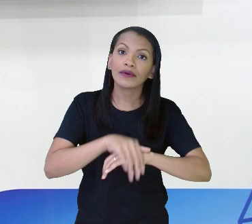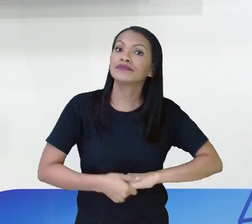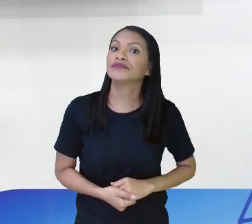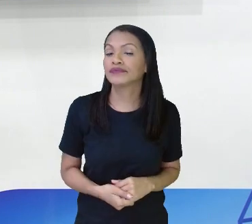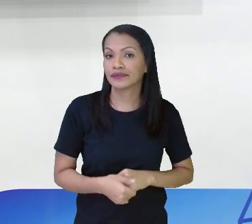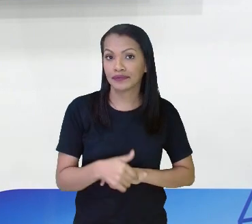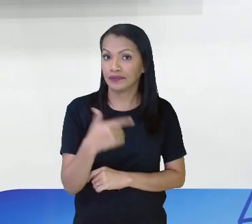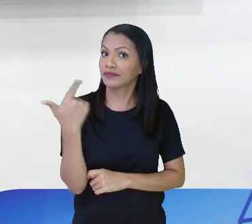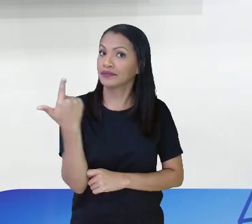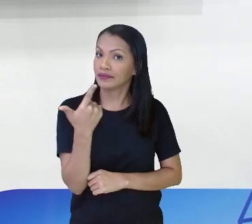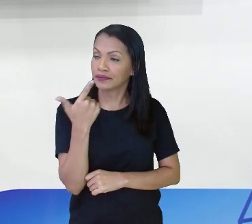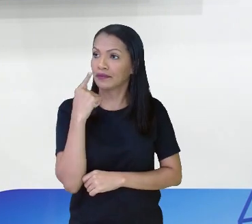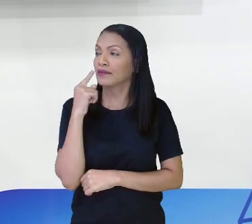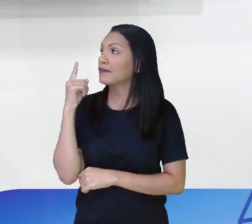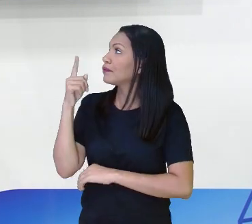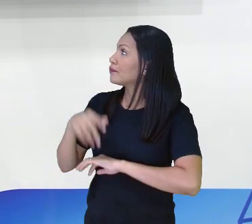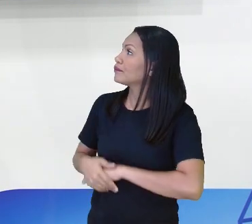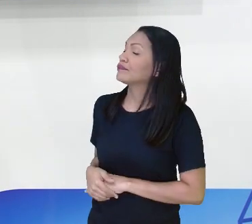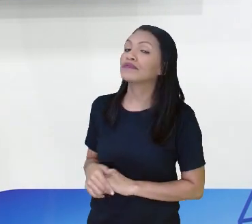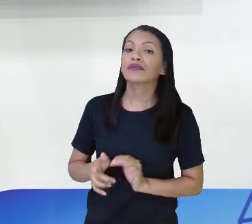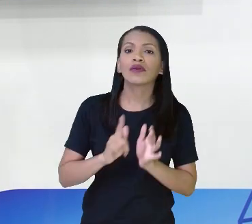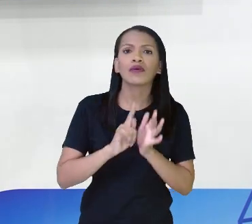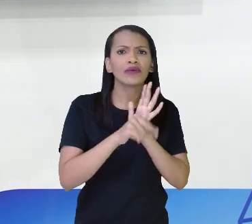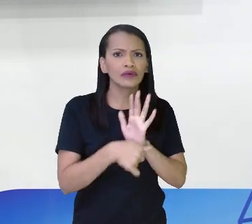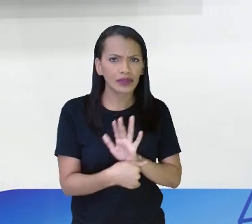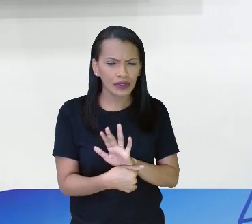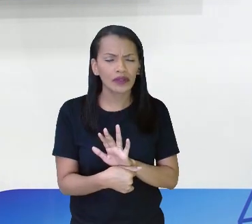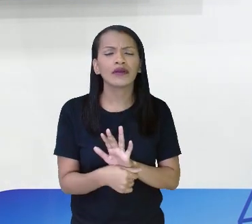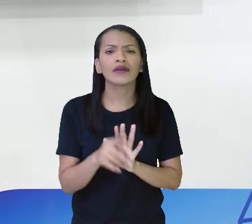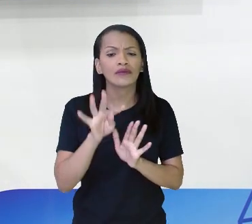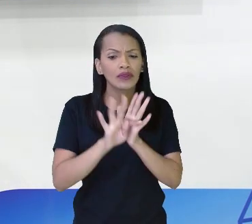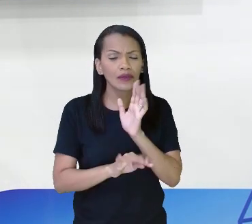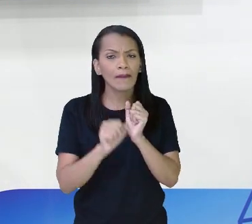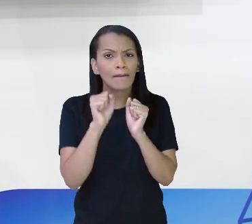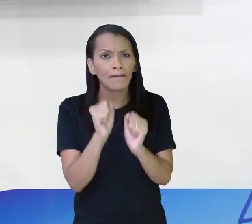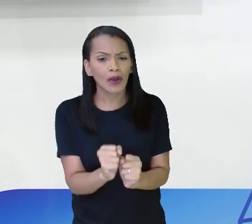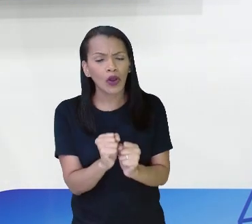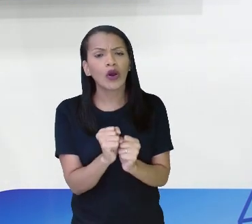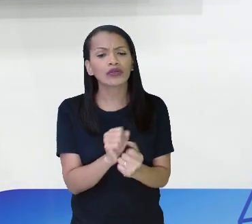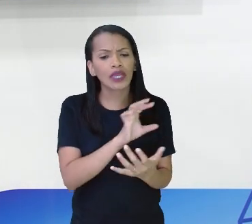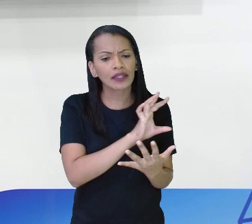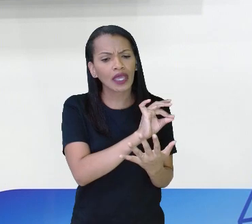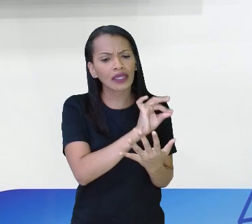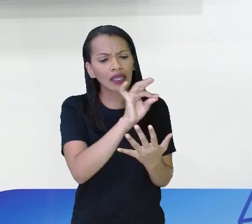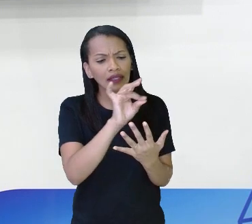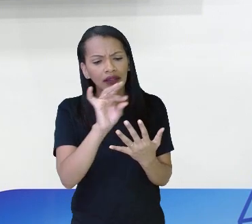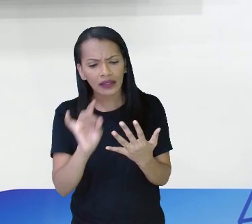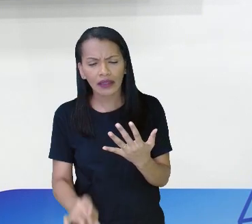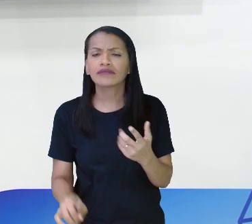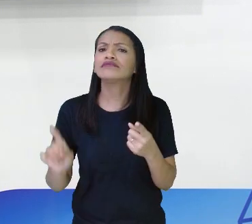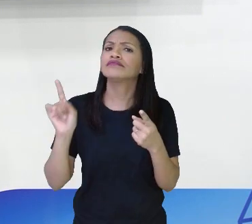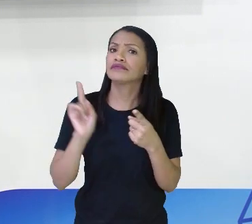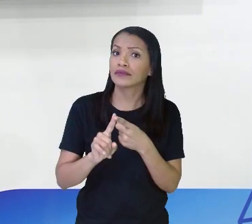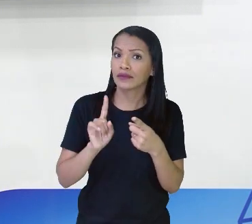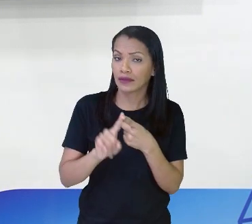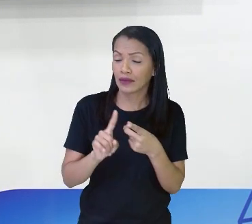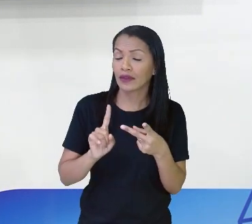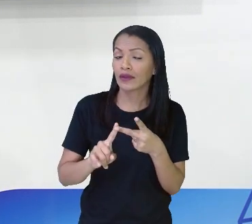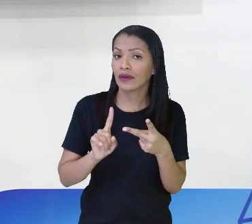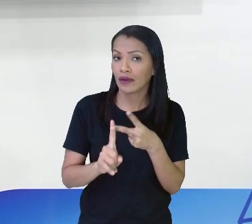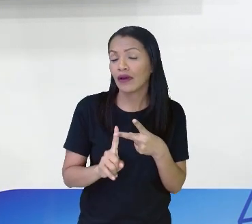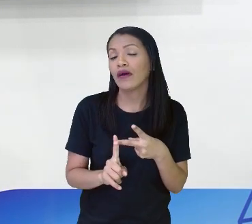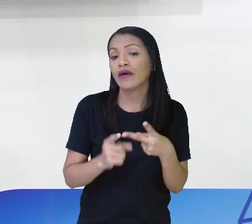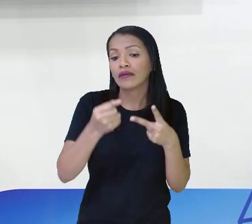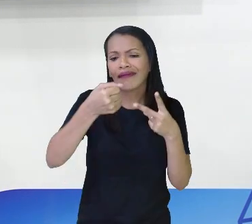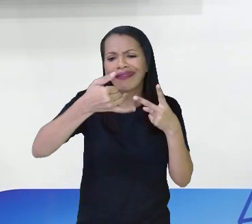Segundo, acabei de falar, o texto pode ser descritivo, ele pode ser narrativo ou